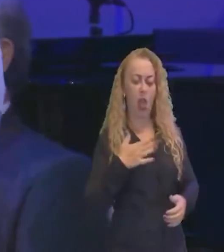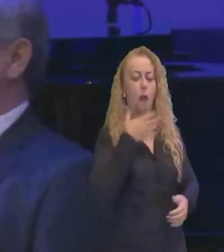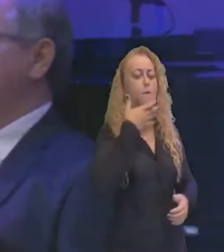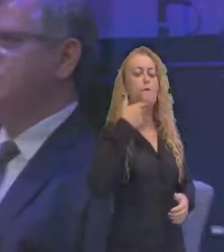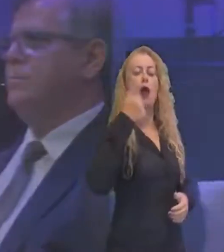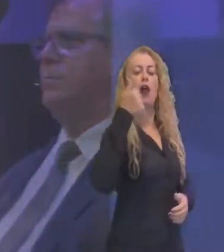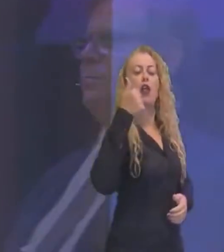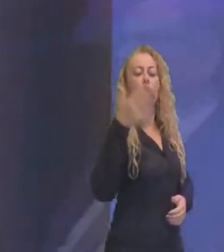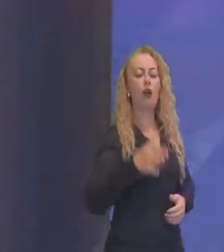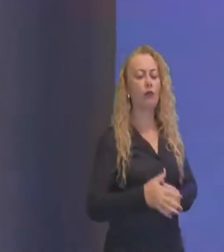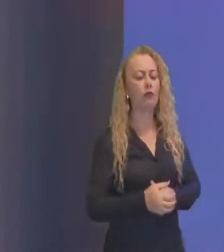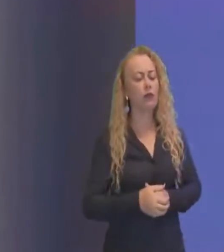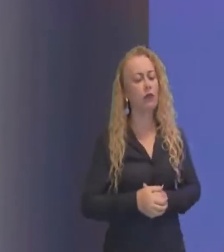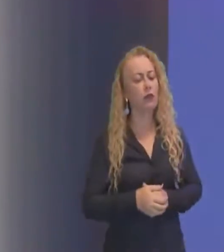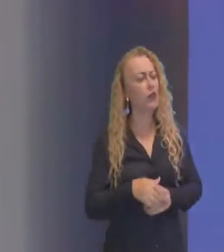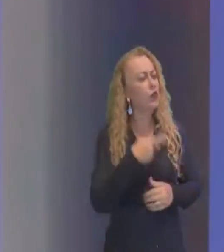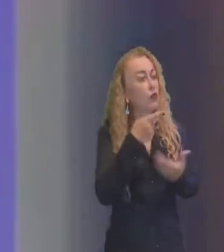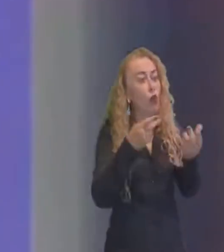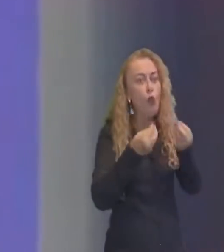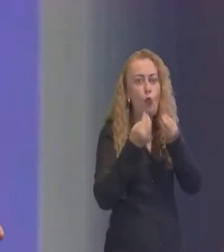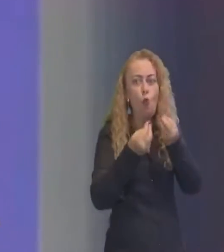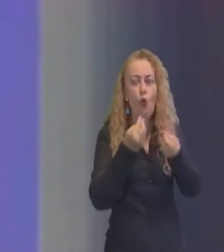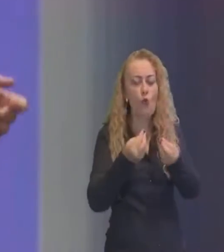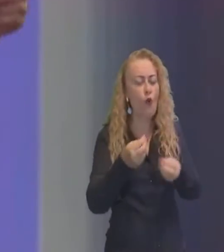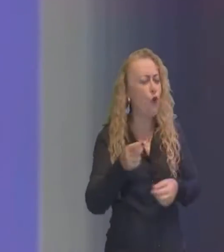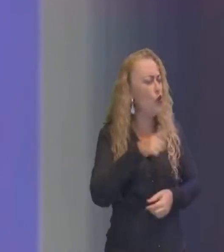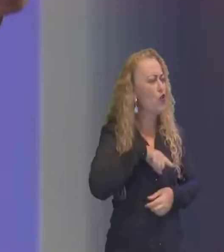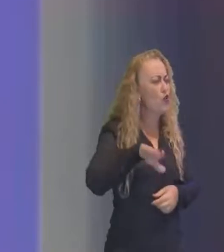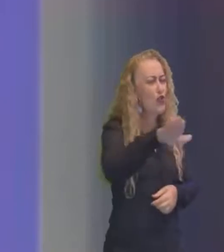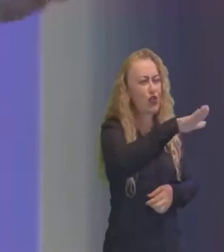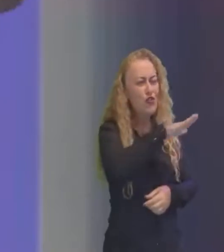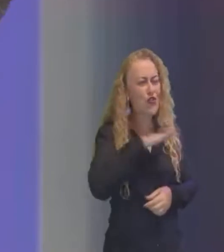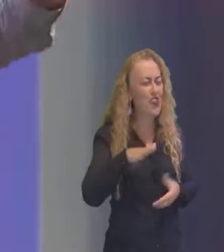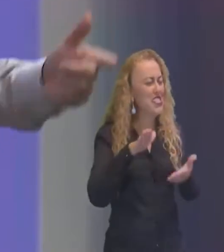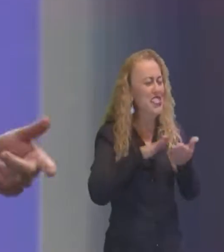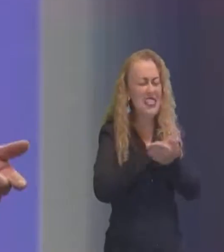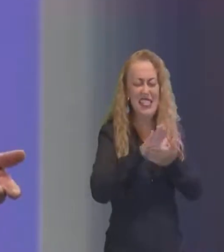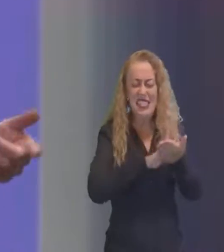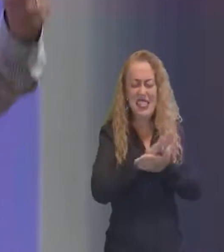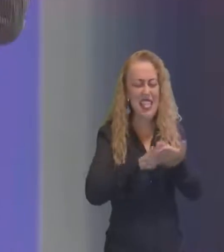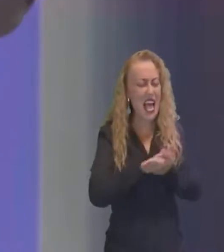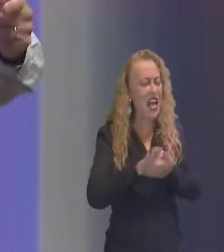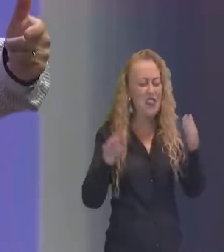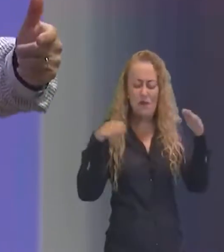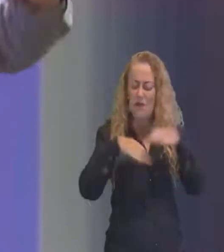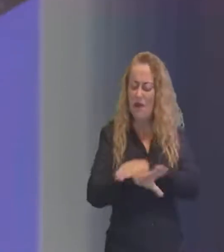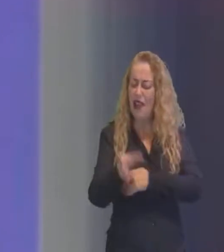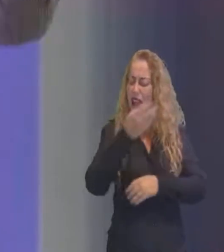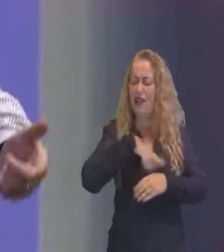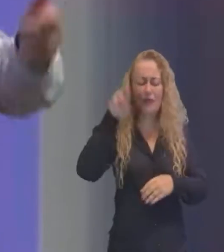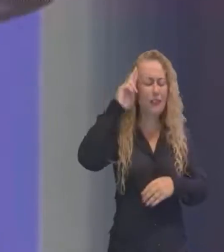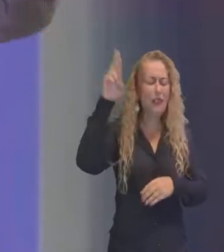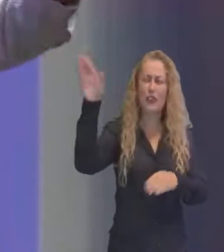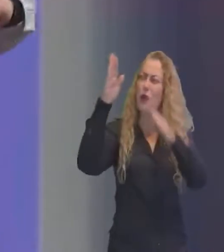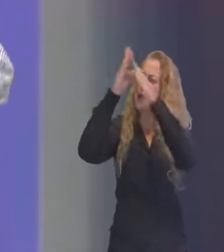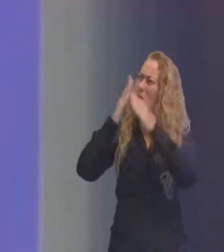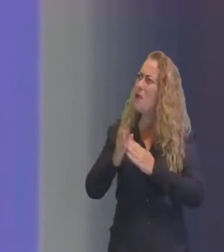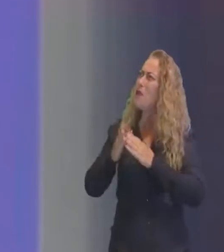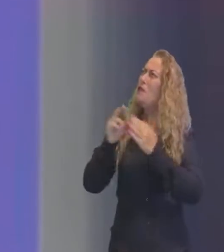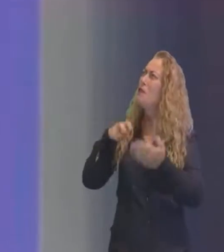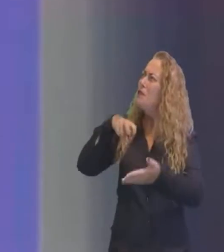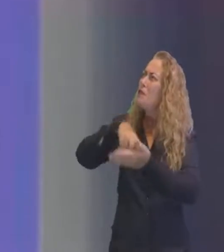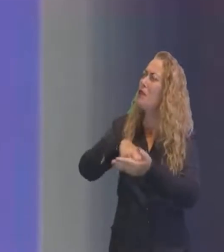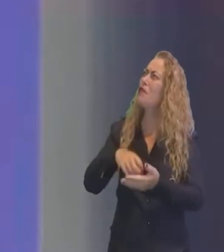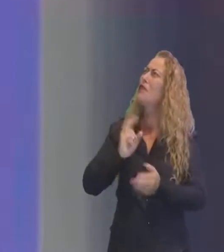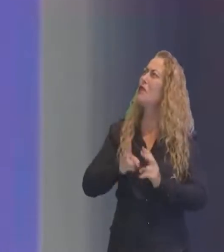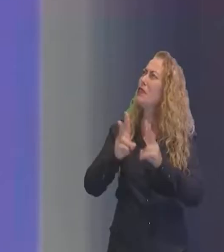eu sou isso e aquilo. Você não é nada, e você precisa se humilhar diante de Deus e reconhecer: Senhor, tem